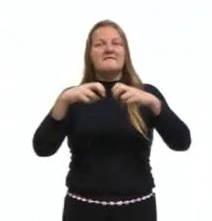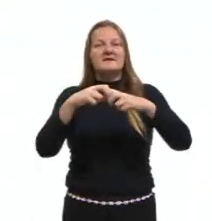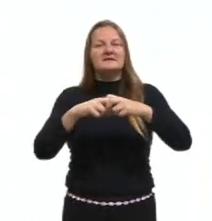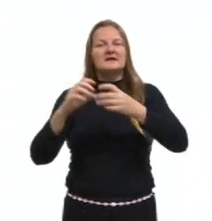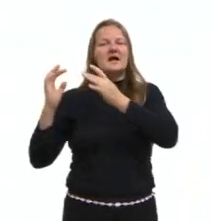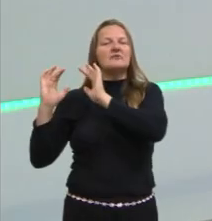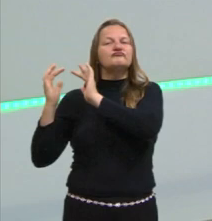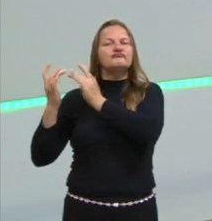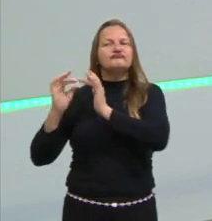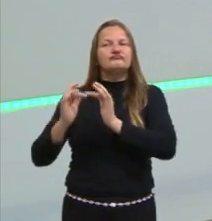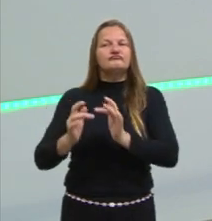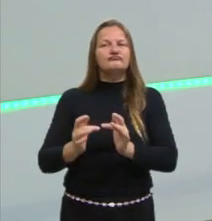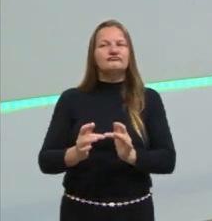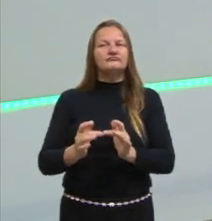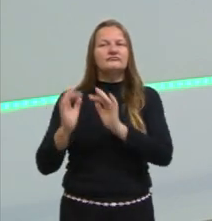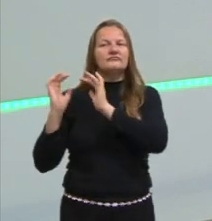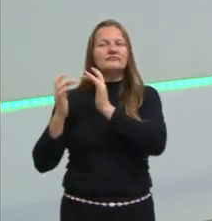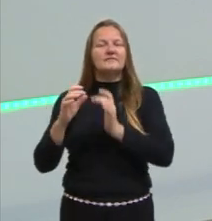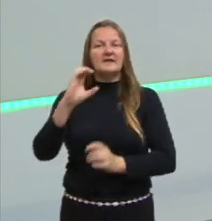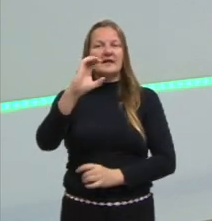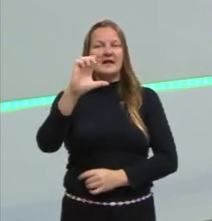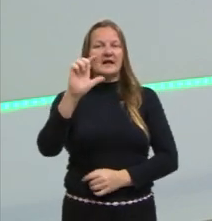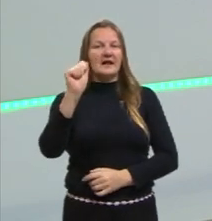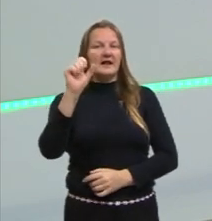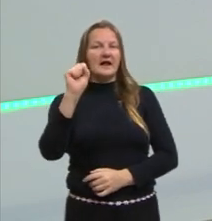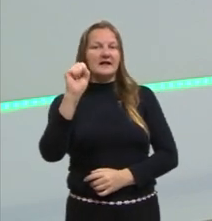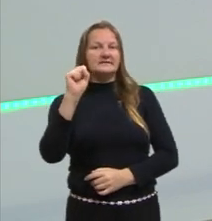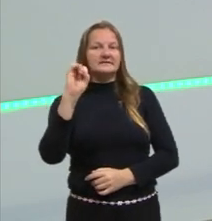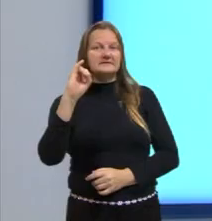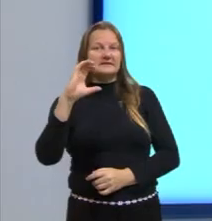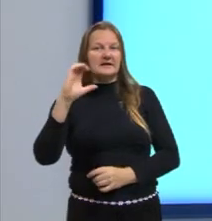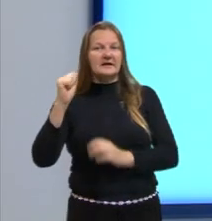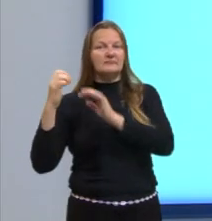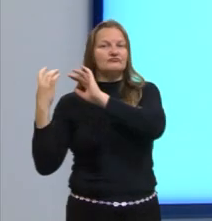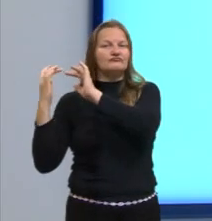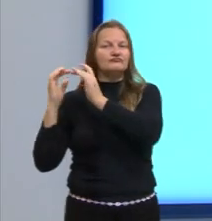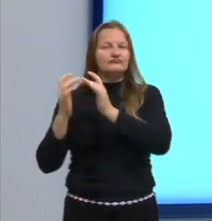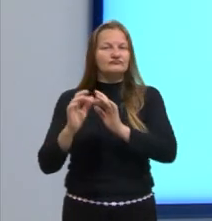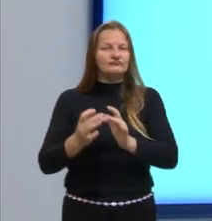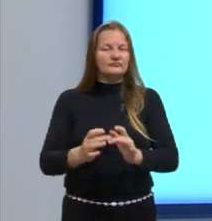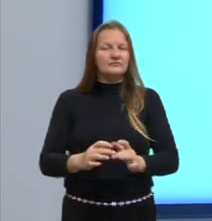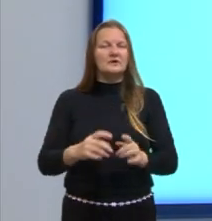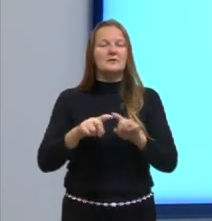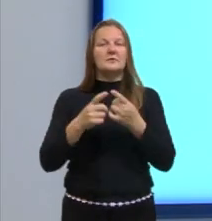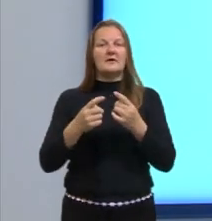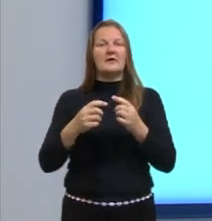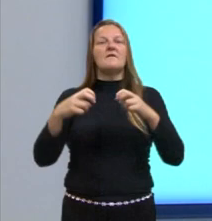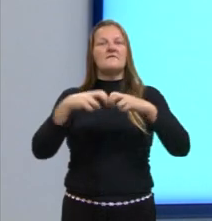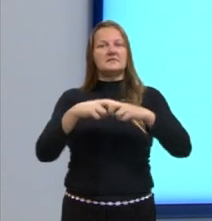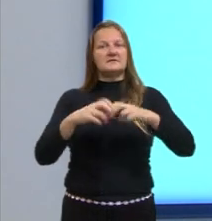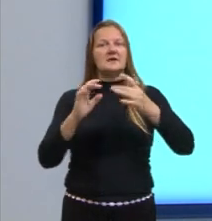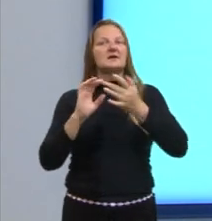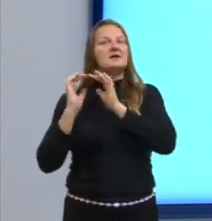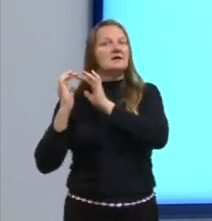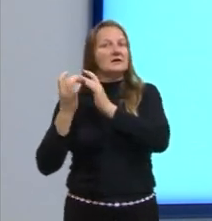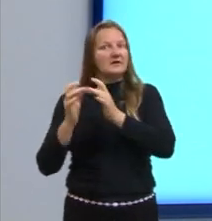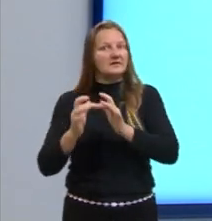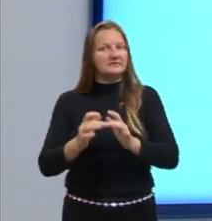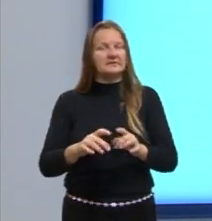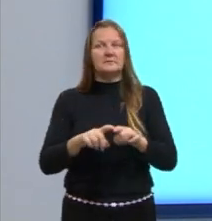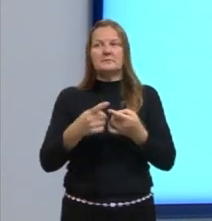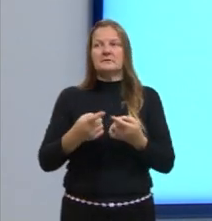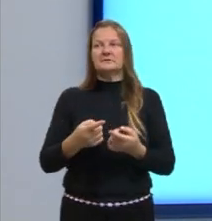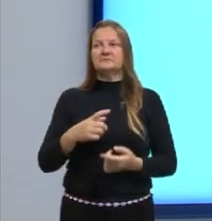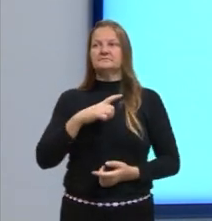clássica o que que é a física clássica a maioria das nossas aulas a gente falou sobre a física clássica né que